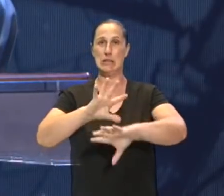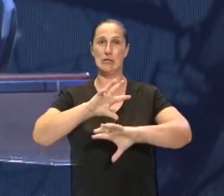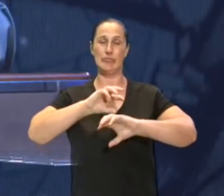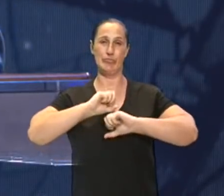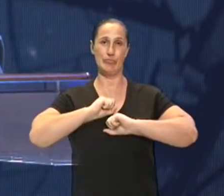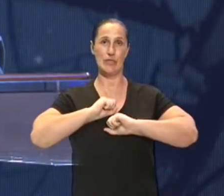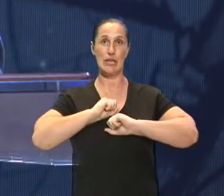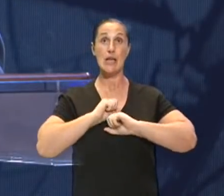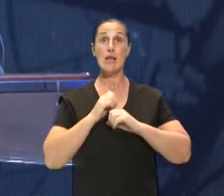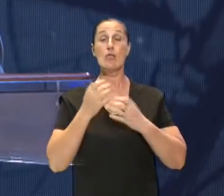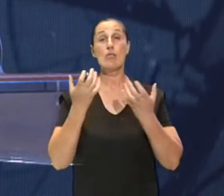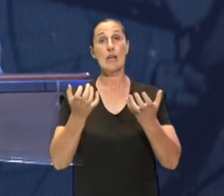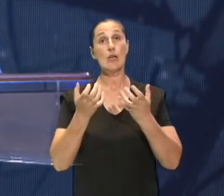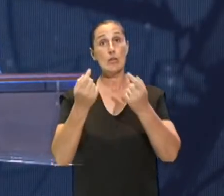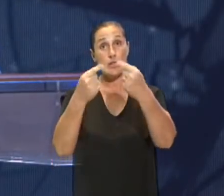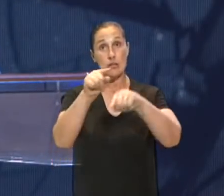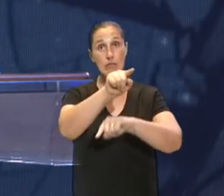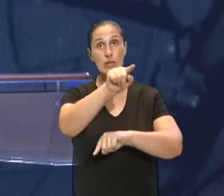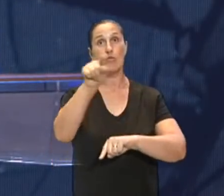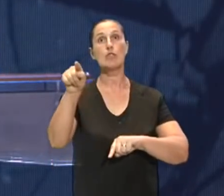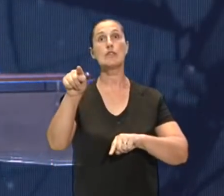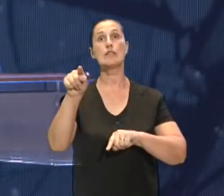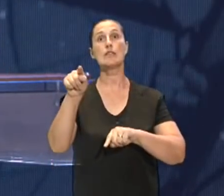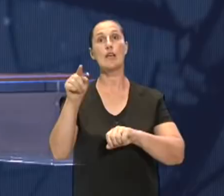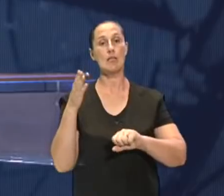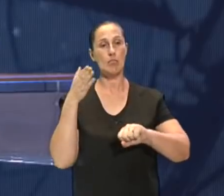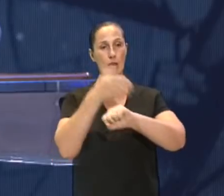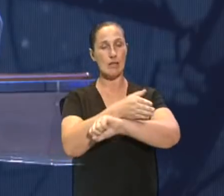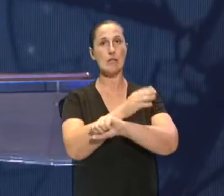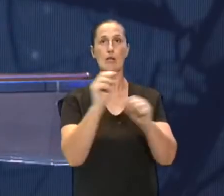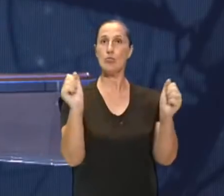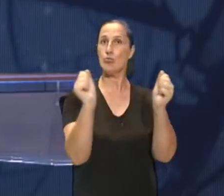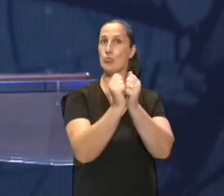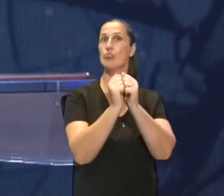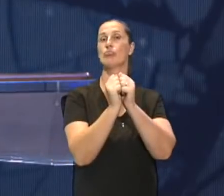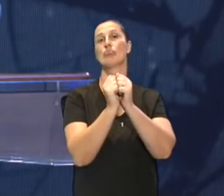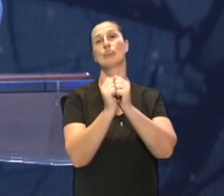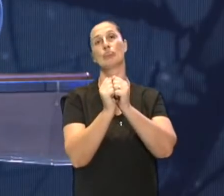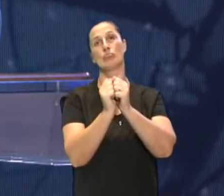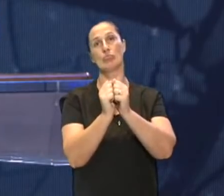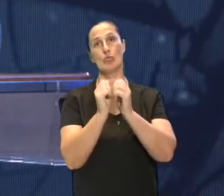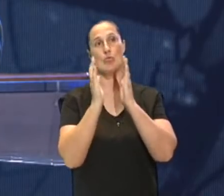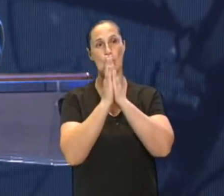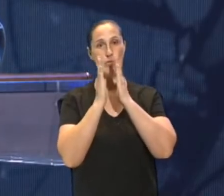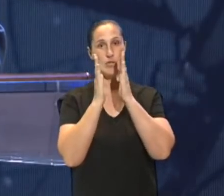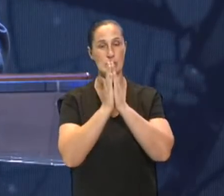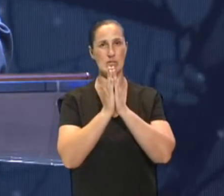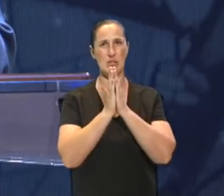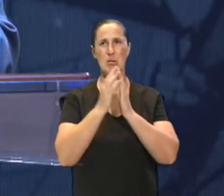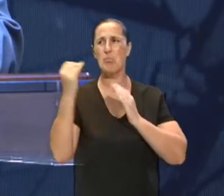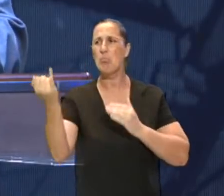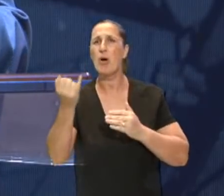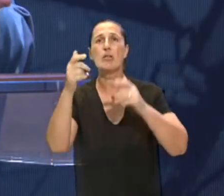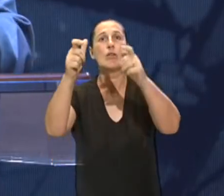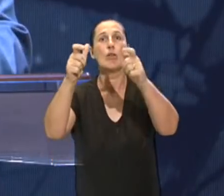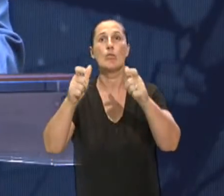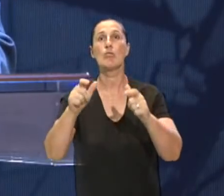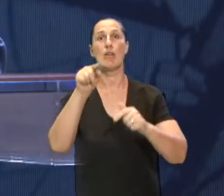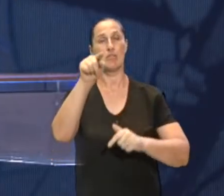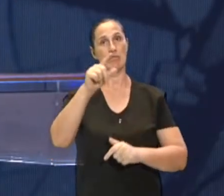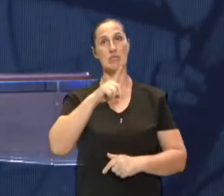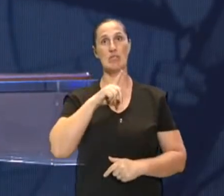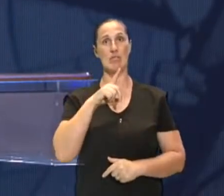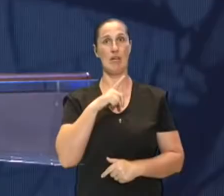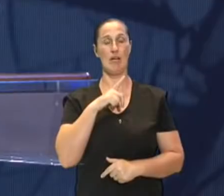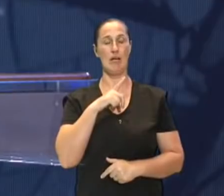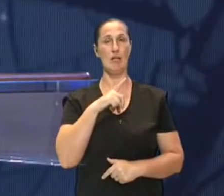nessa rede de oração e pedir para você, não importa de onde você esteja fazendo isso, mas que você